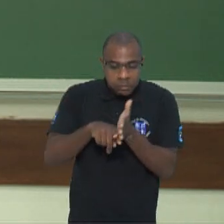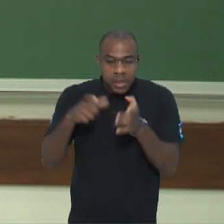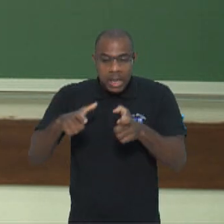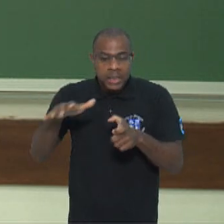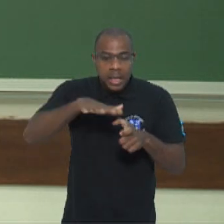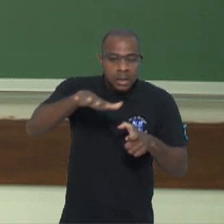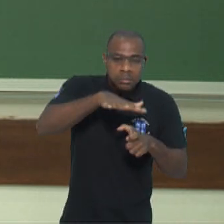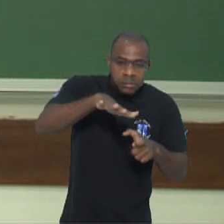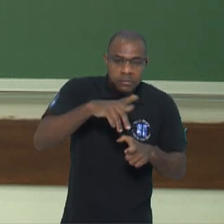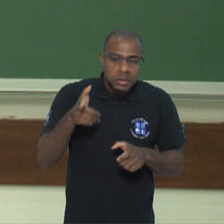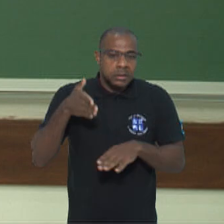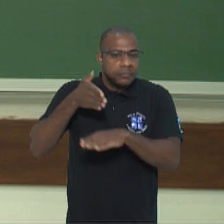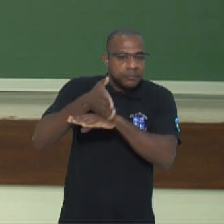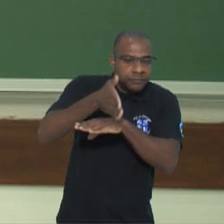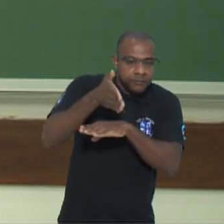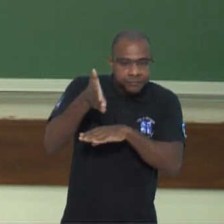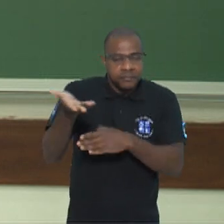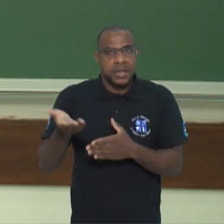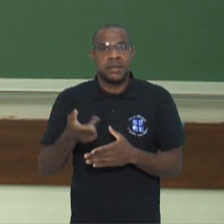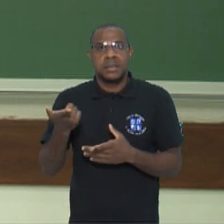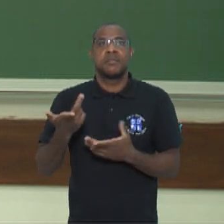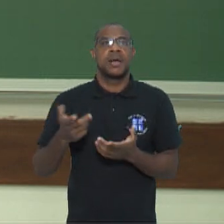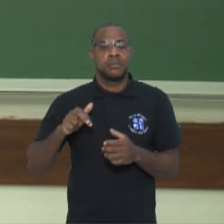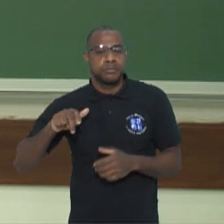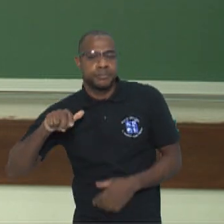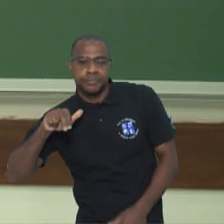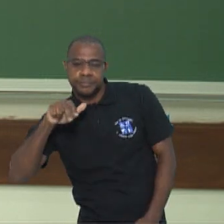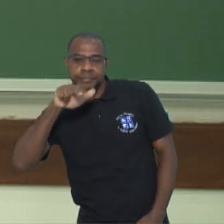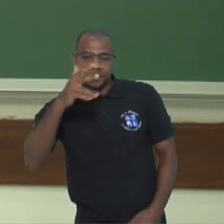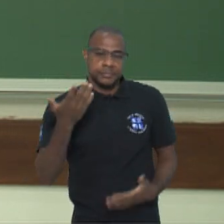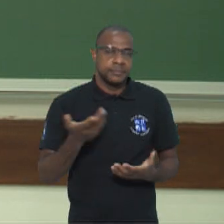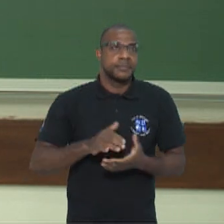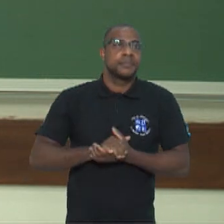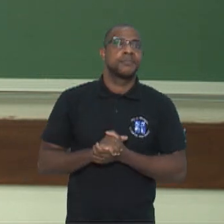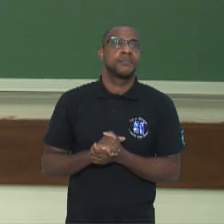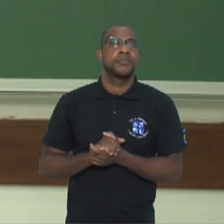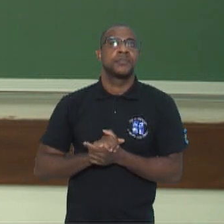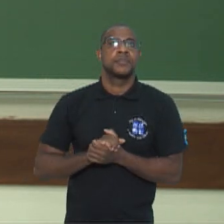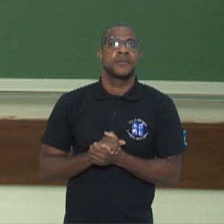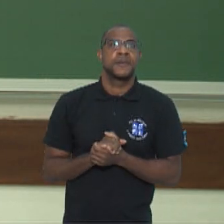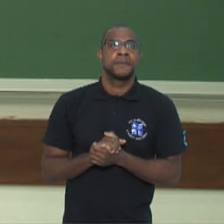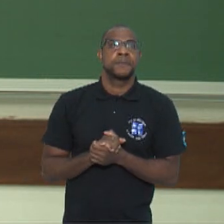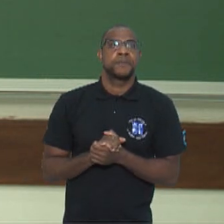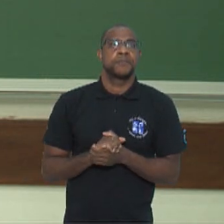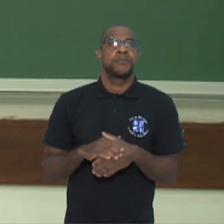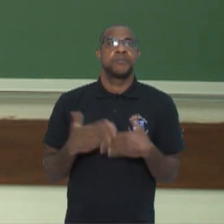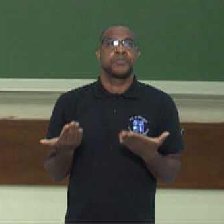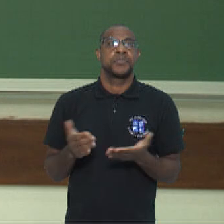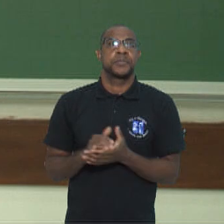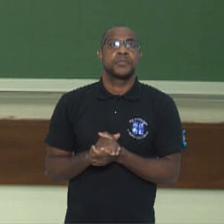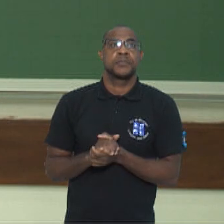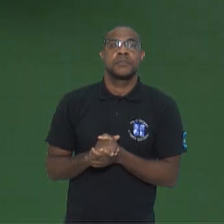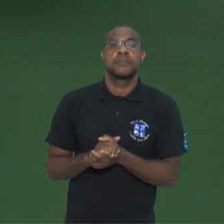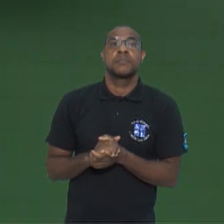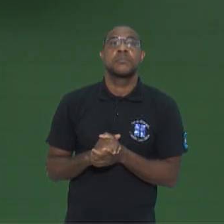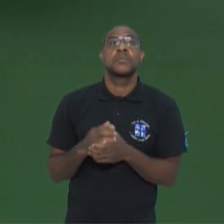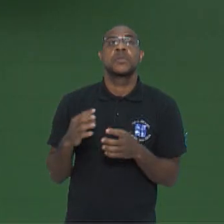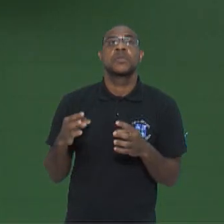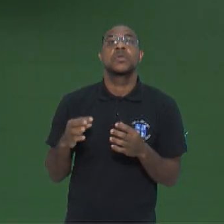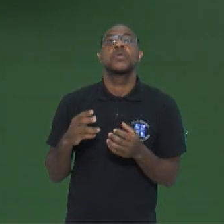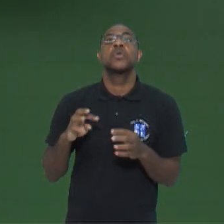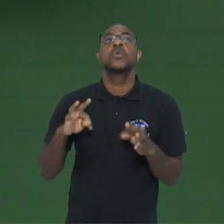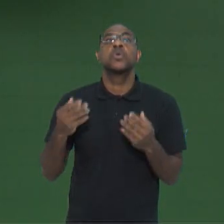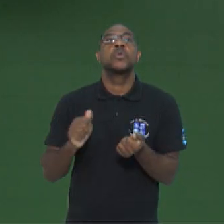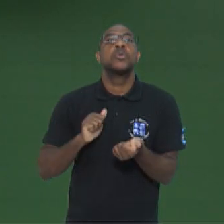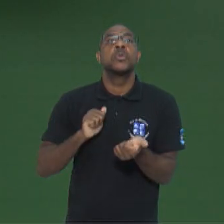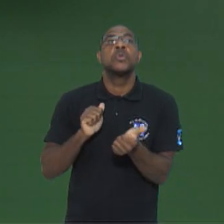você vai se aventurar, né, nesse esporte. Bem, todo esporte tem o seu